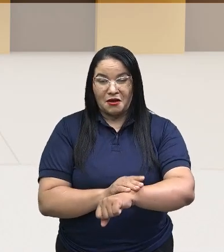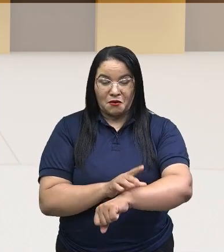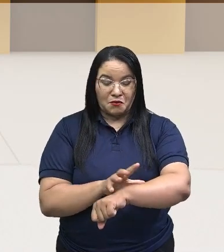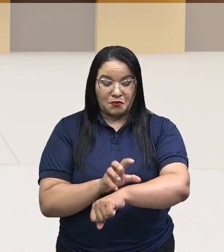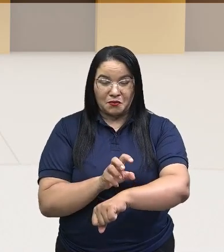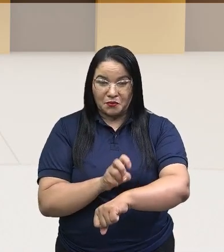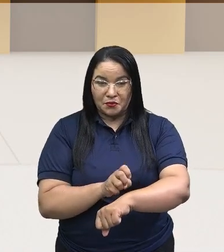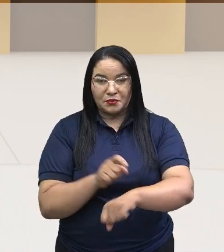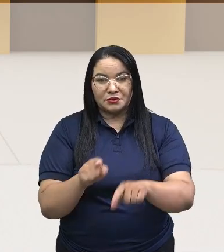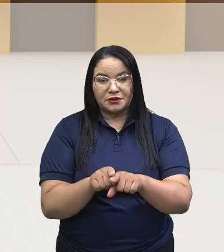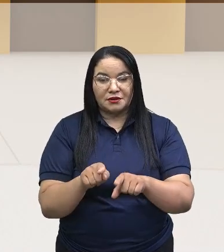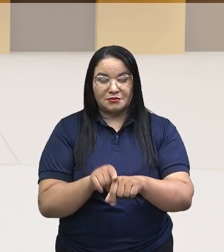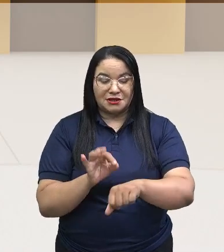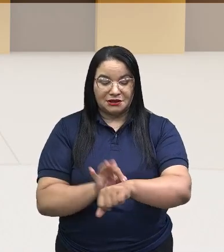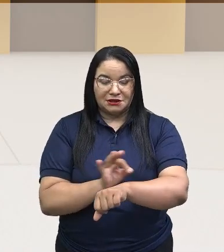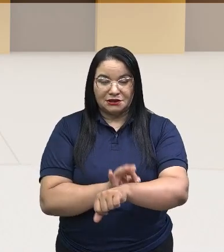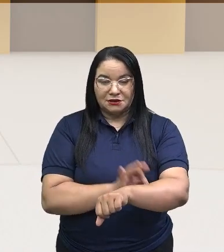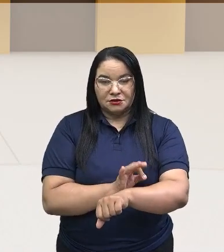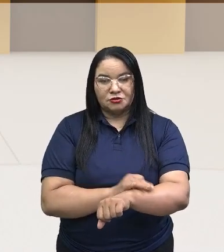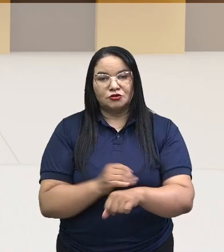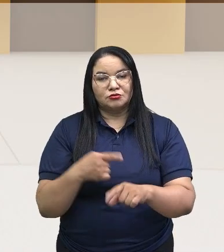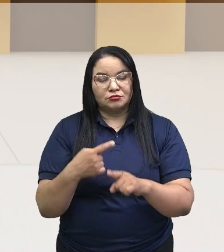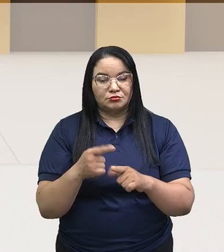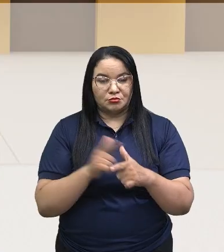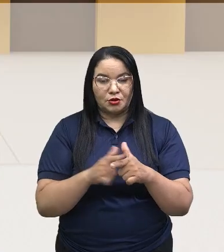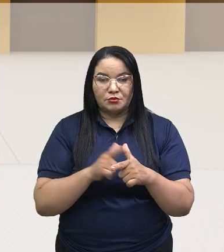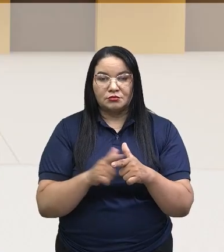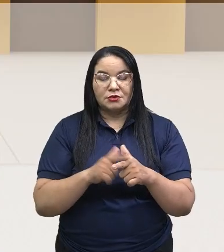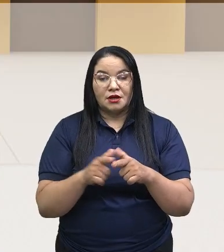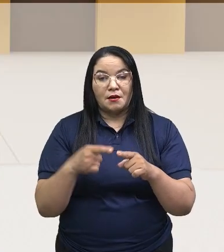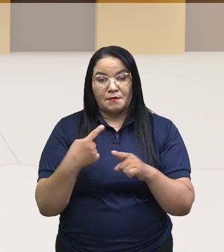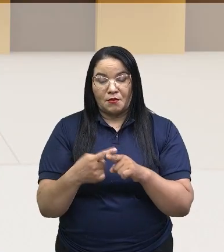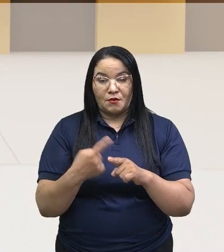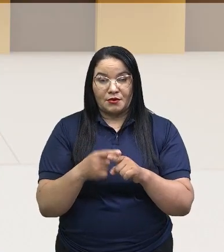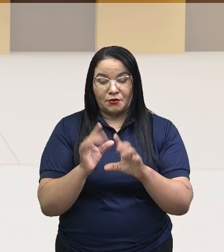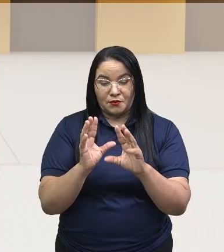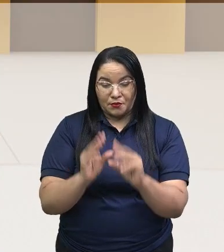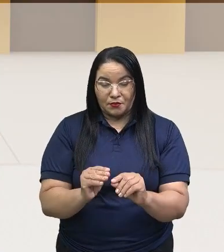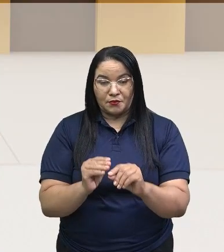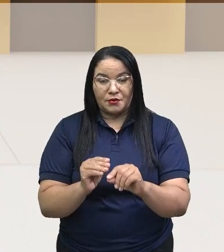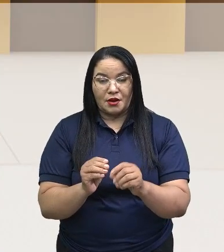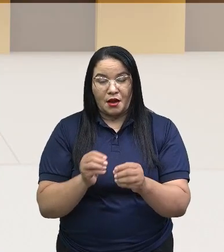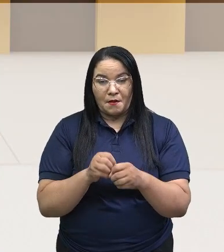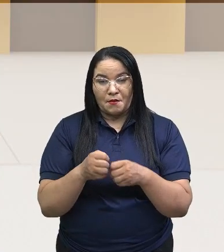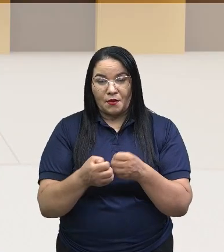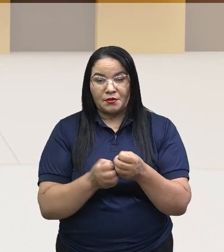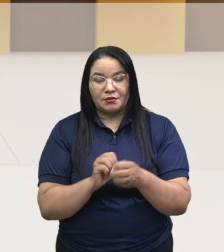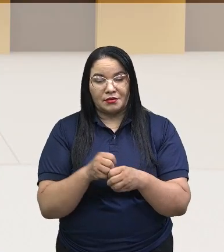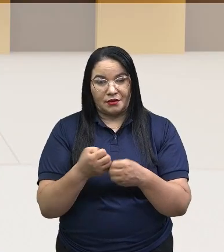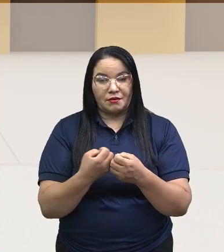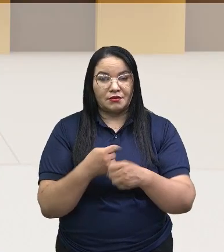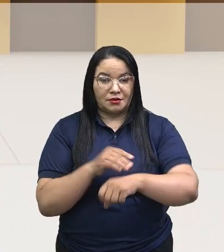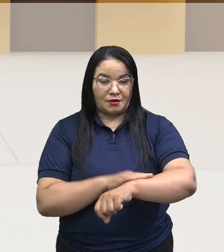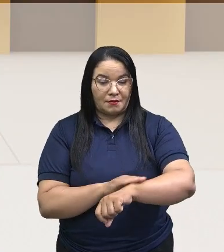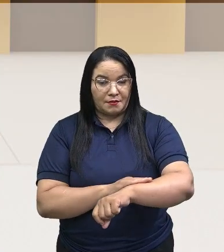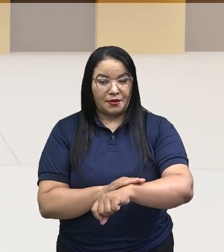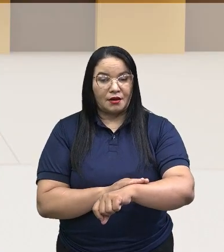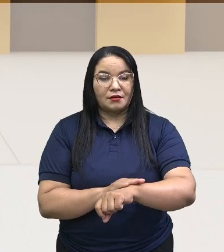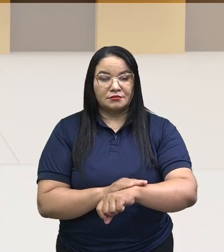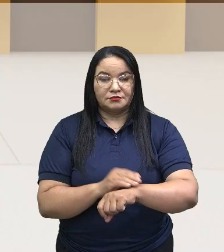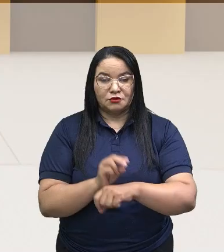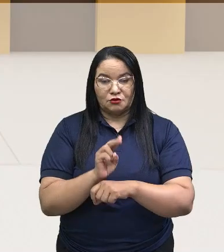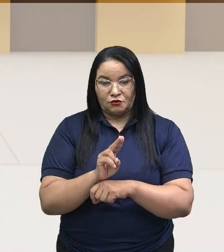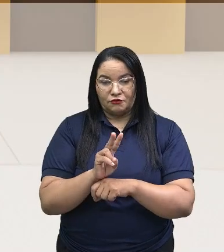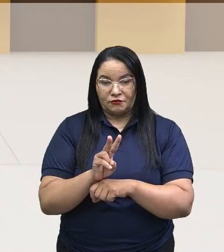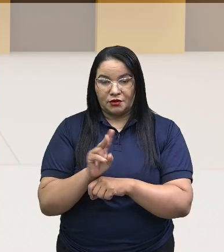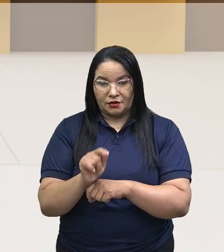e rugas, pois gera radicais livres que oxidam moléculas da pele, não é isso, Yara? Isso mesmo, isso é a UVA, né?